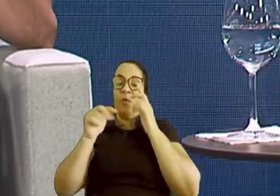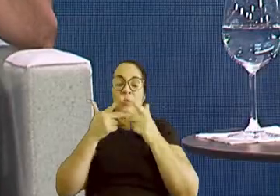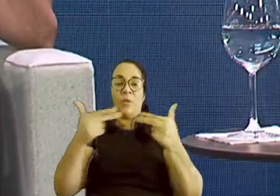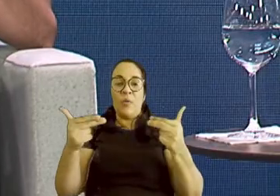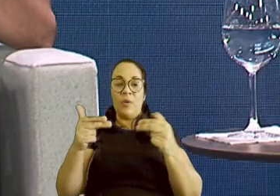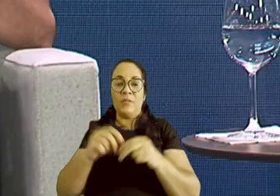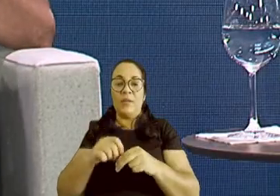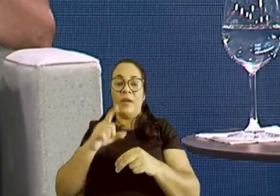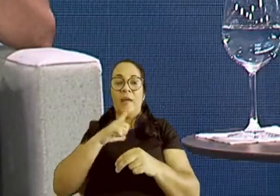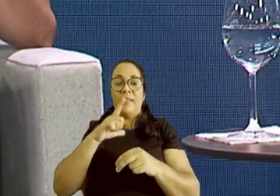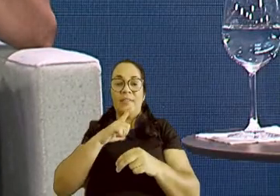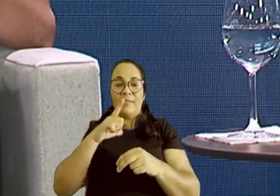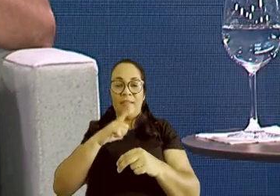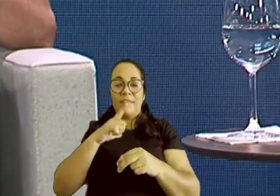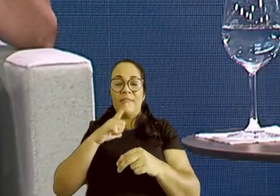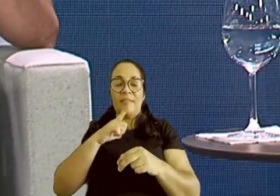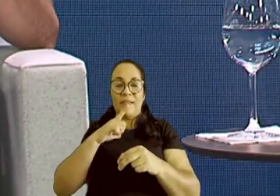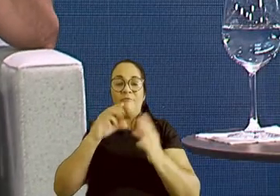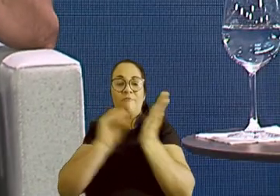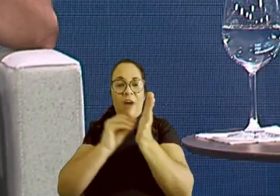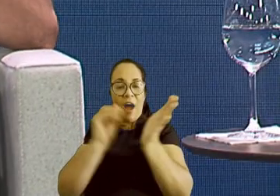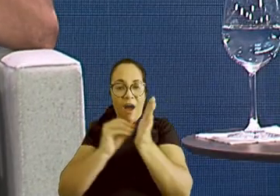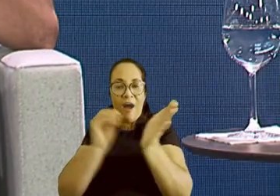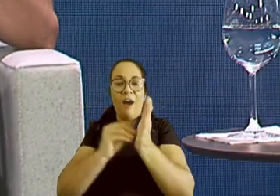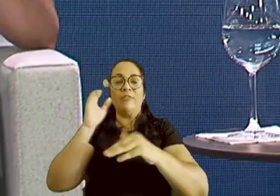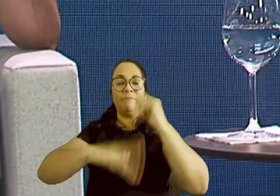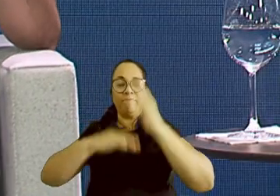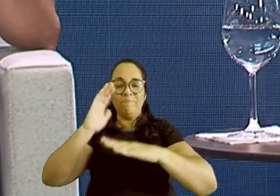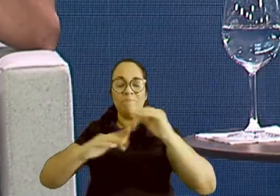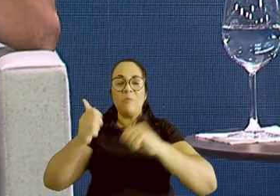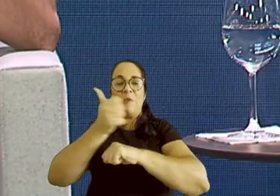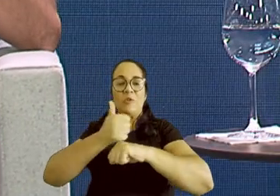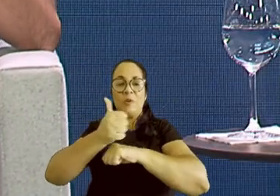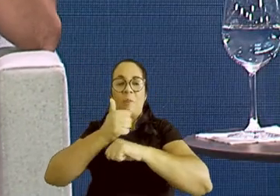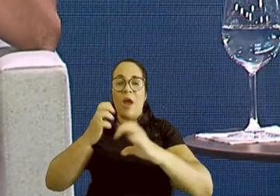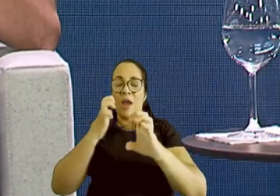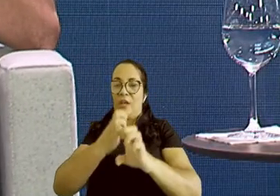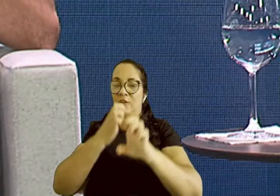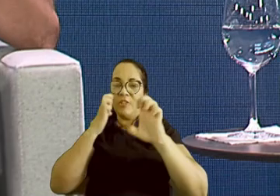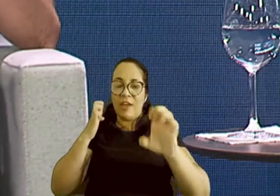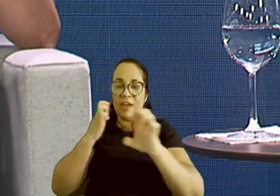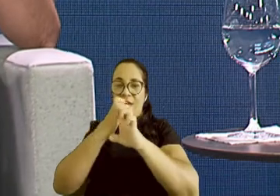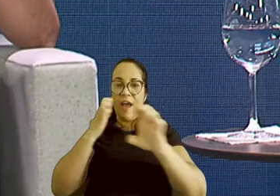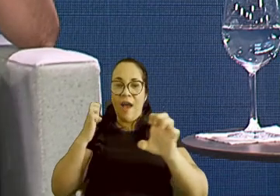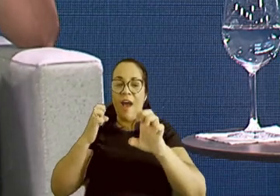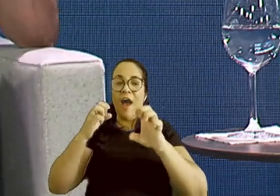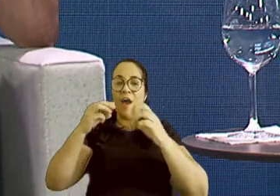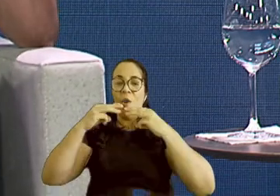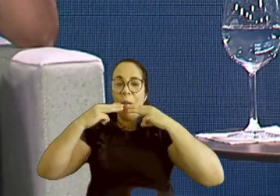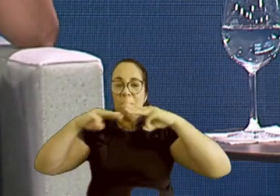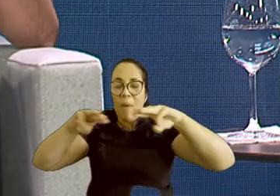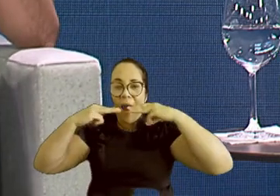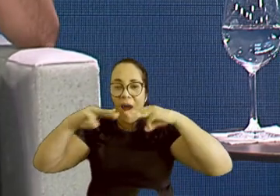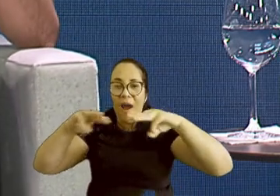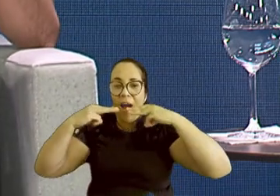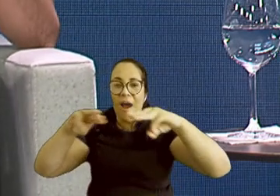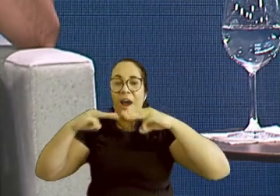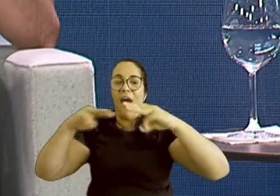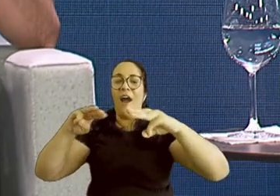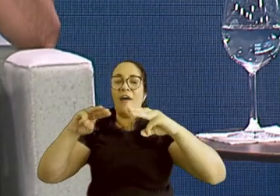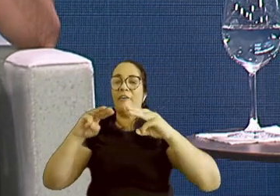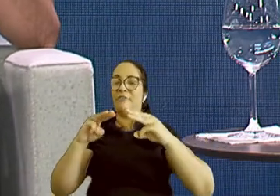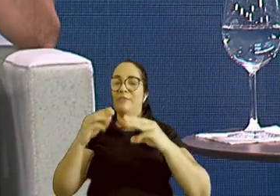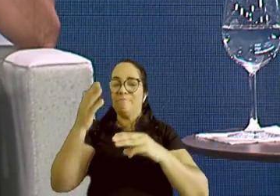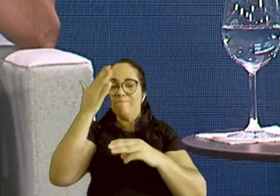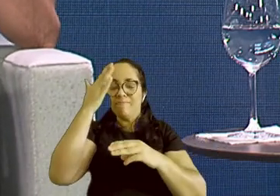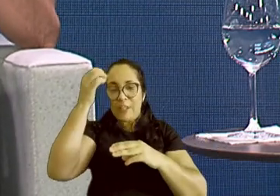GAP de mão de obra A gente não tem quantidade de engenheiro pessoas de marketing que conhecem tecnologia pessoal de produto para suprir as vagas que